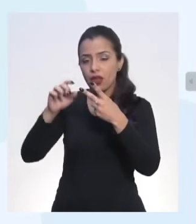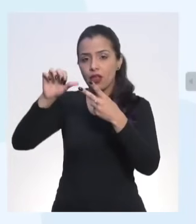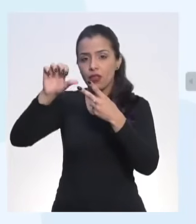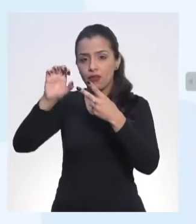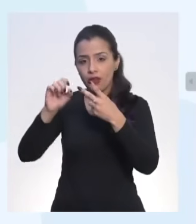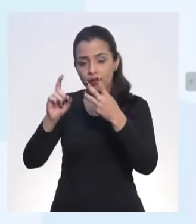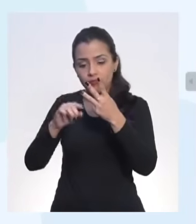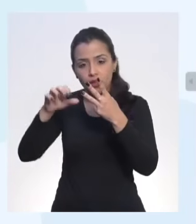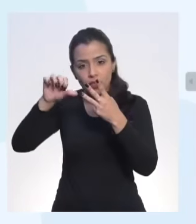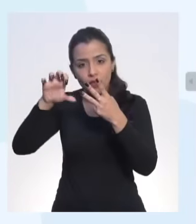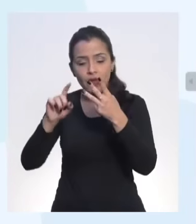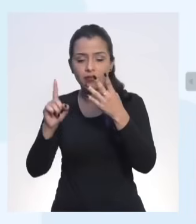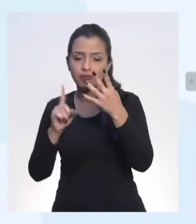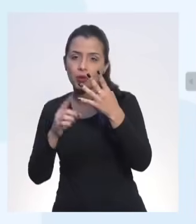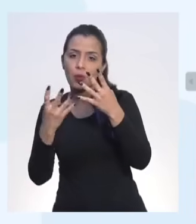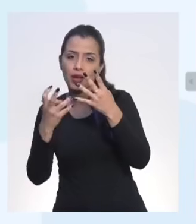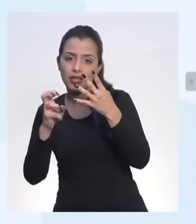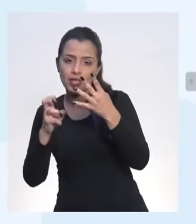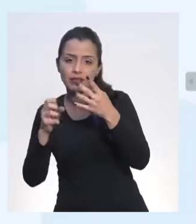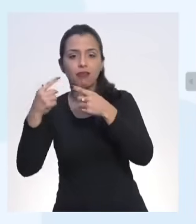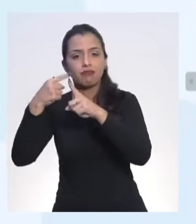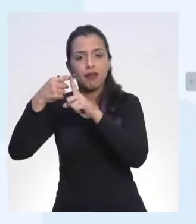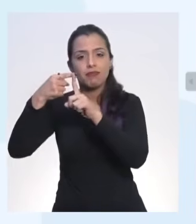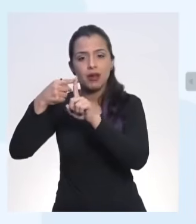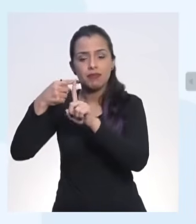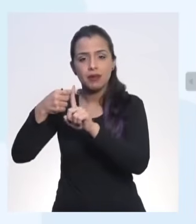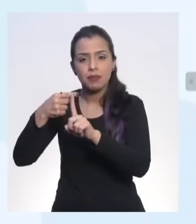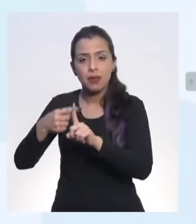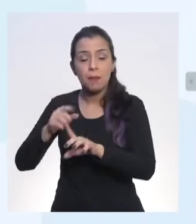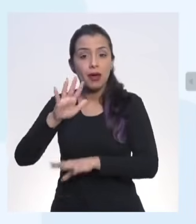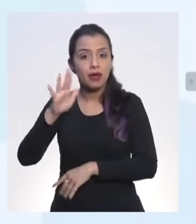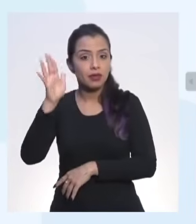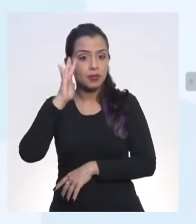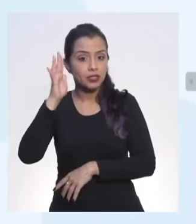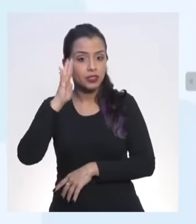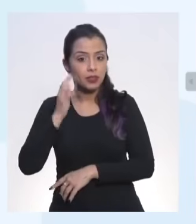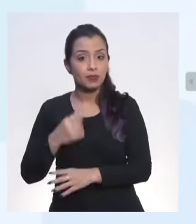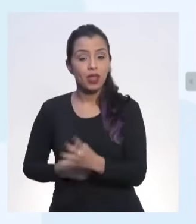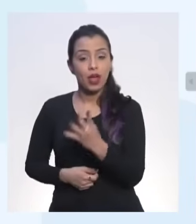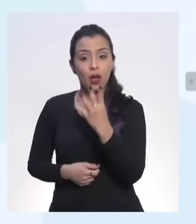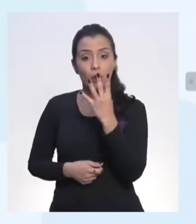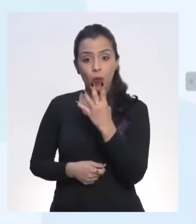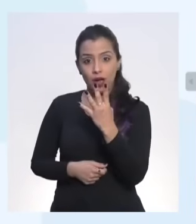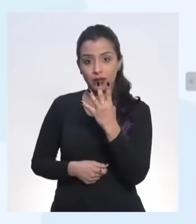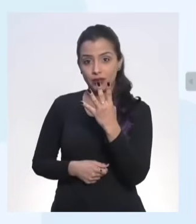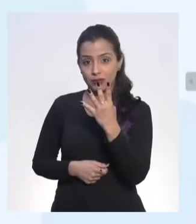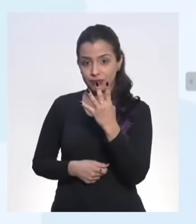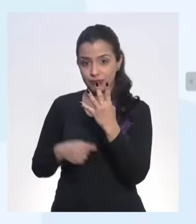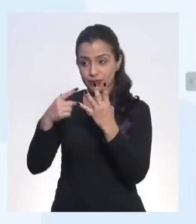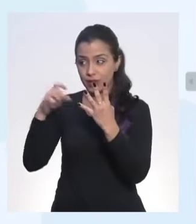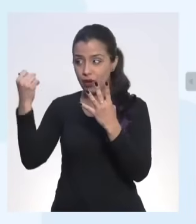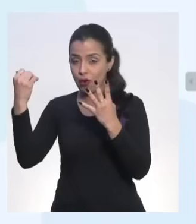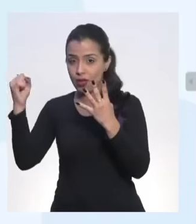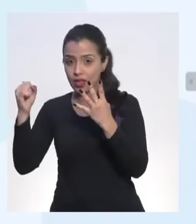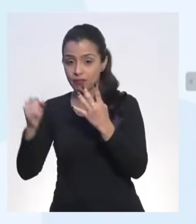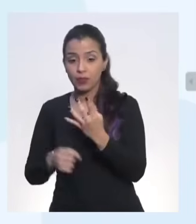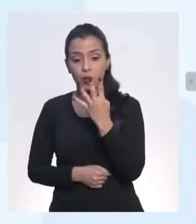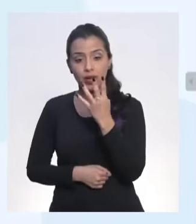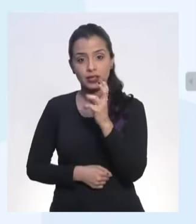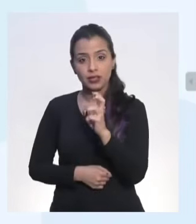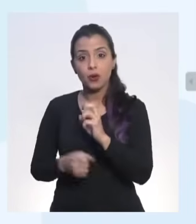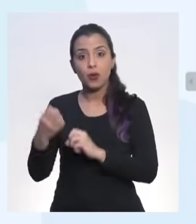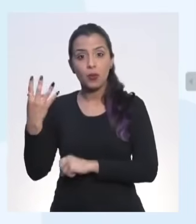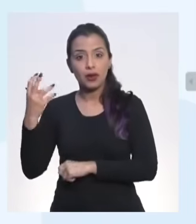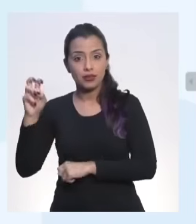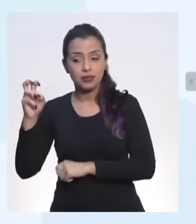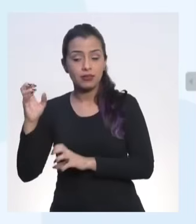ali, fazendo. Só que se eu juntar essas duas parcelas aqui, não dá uma? Dá R$90. R$90, não é? Isso. E